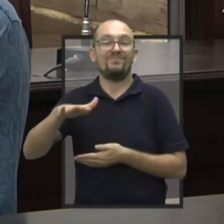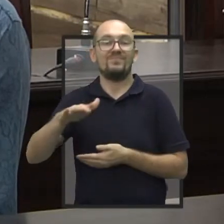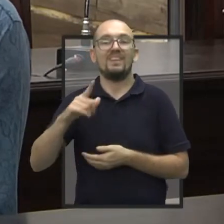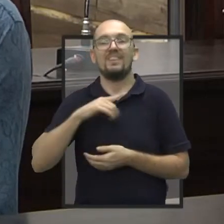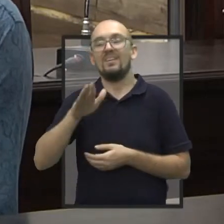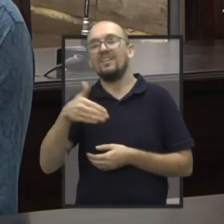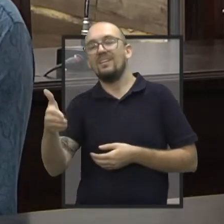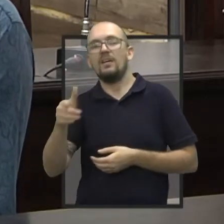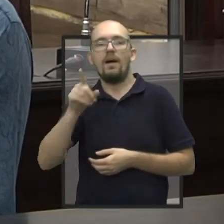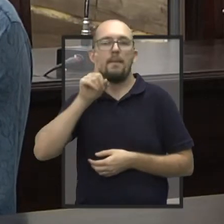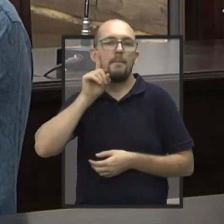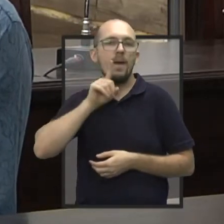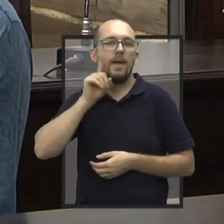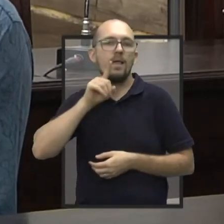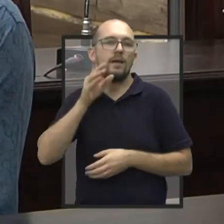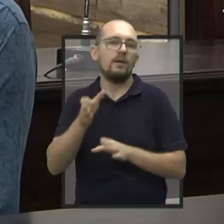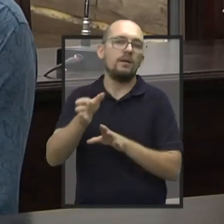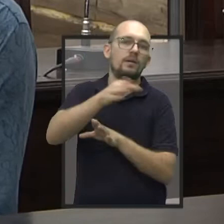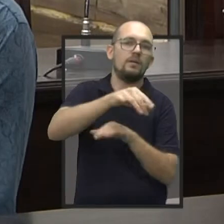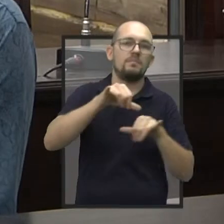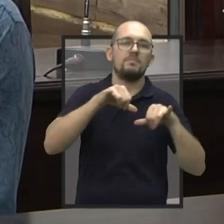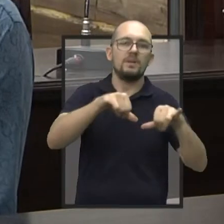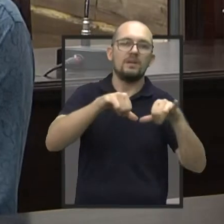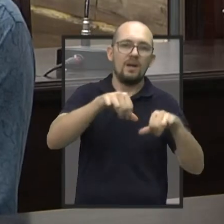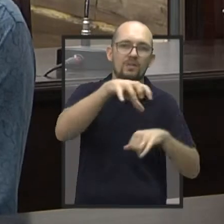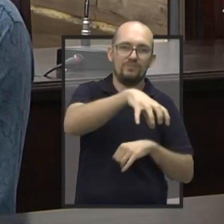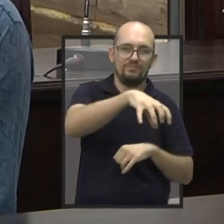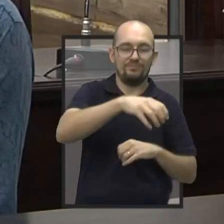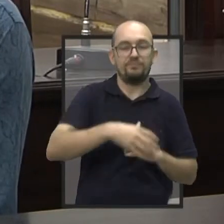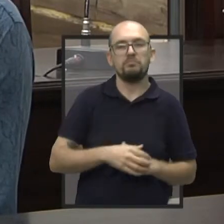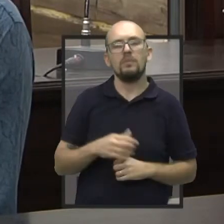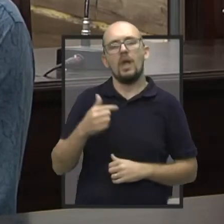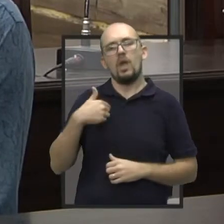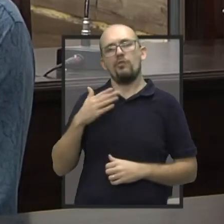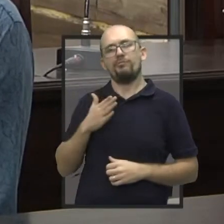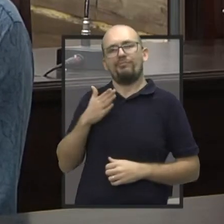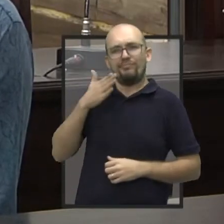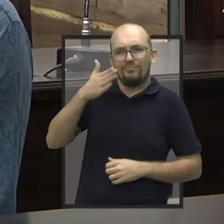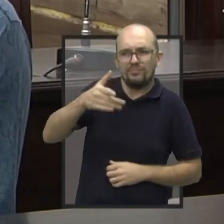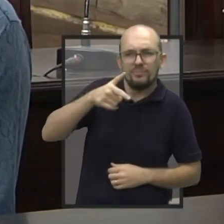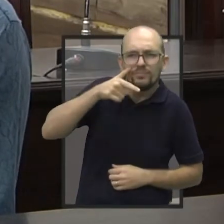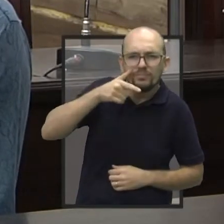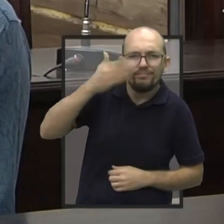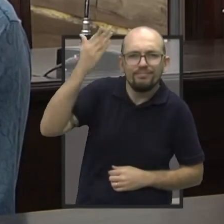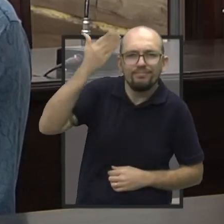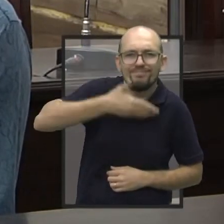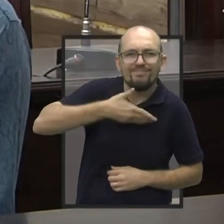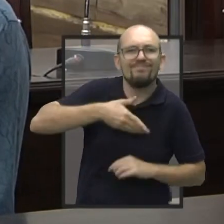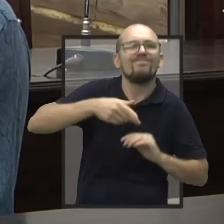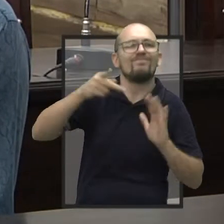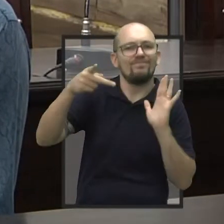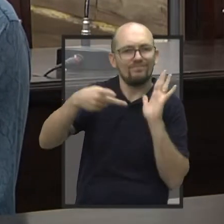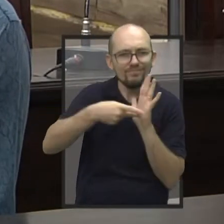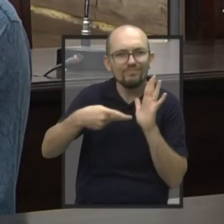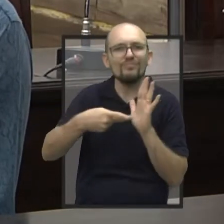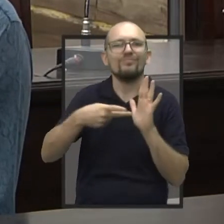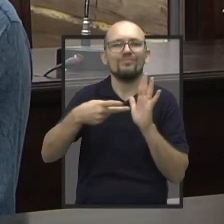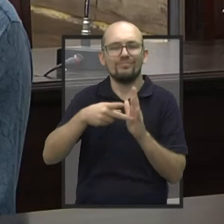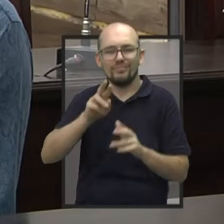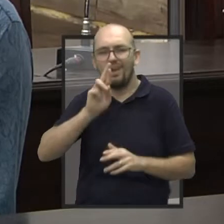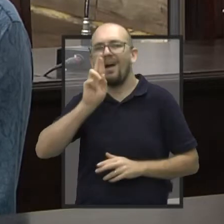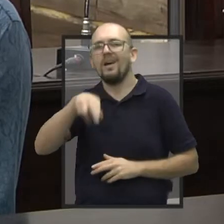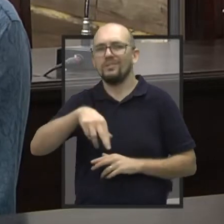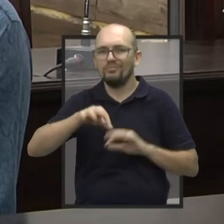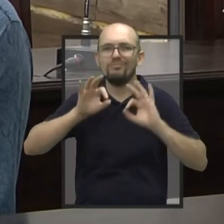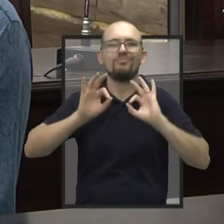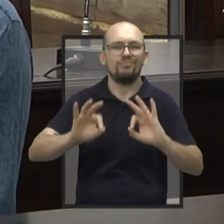ali para o supermercado. Uhum. Fui até o local, me deparei com a situação, vi que realmente eles tinham total razão de